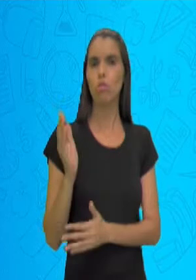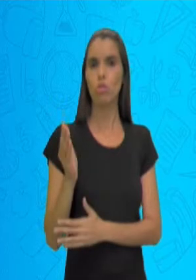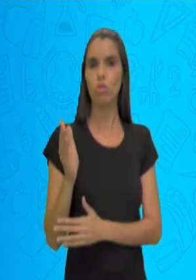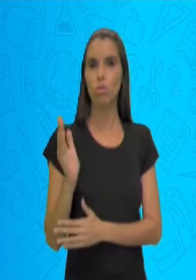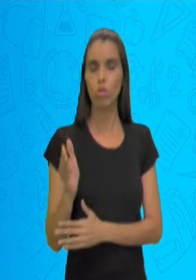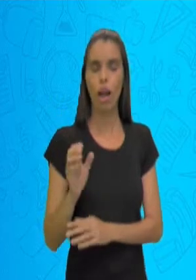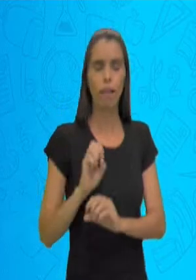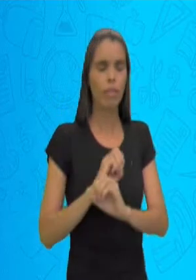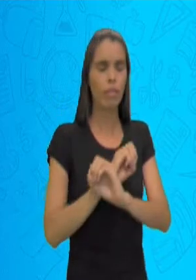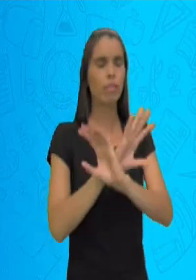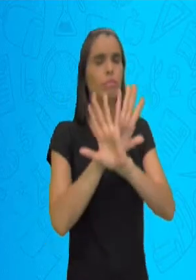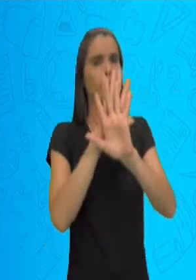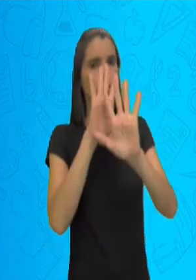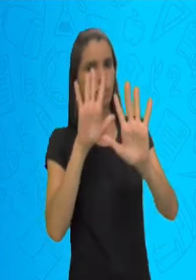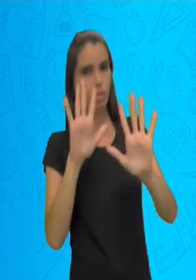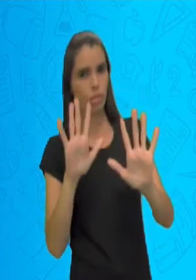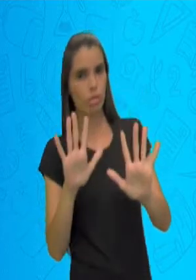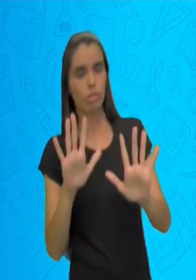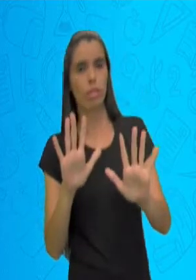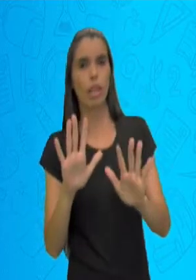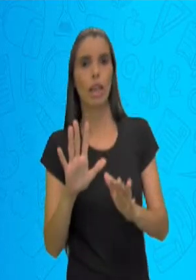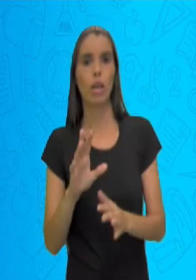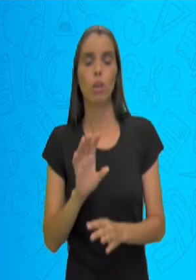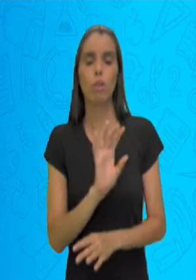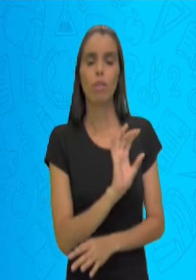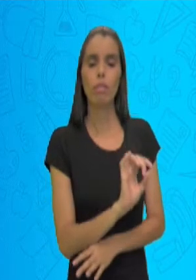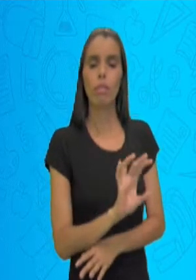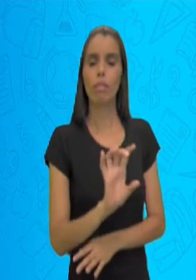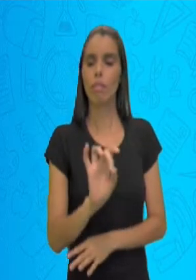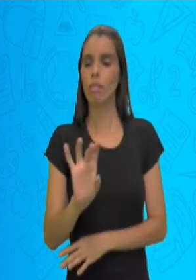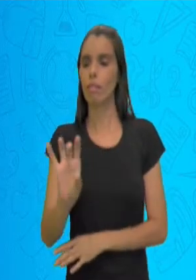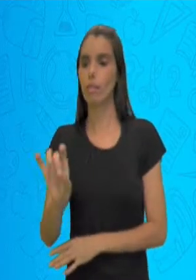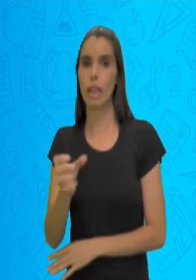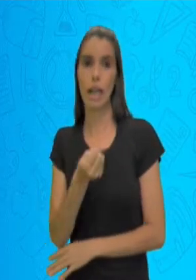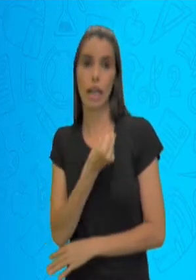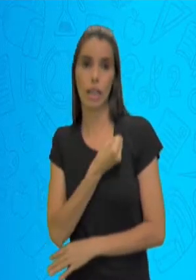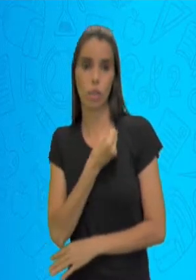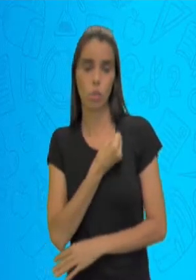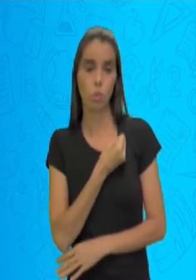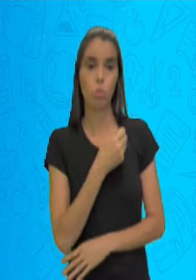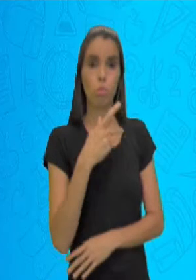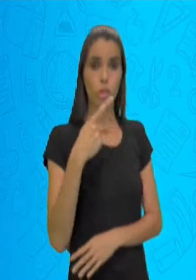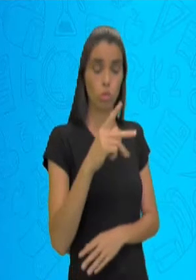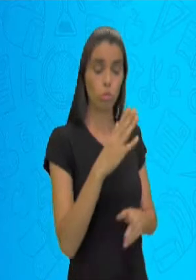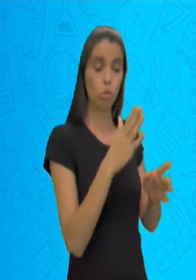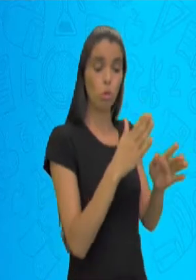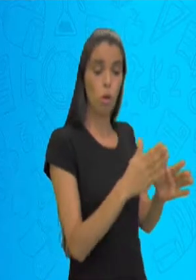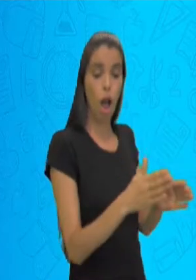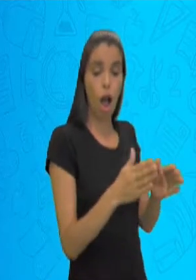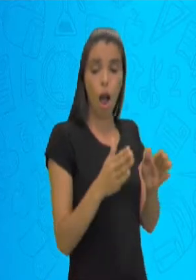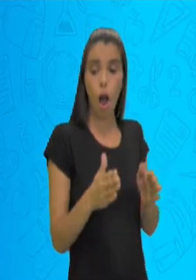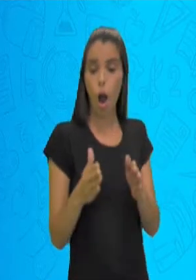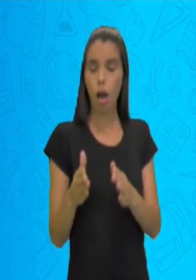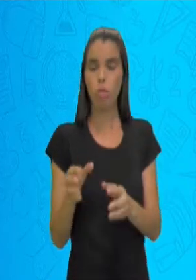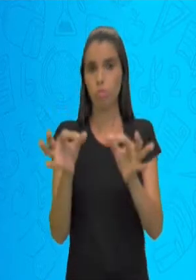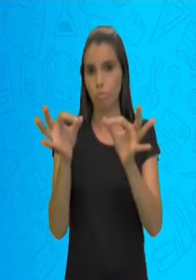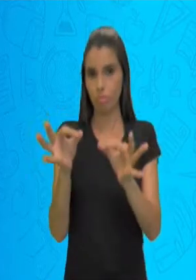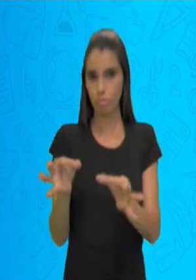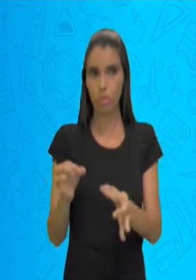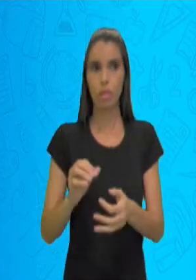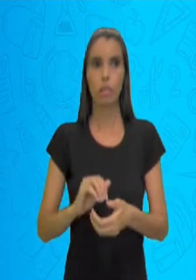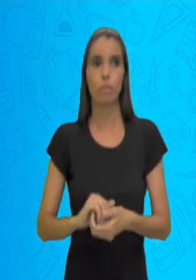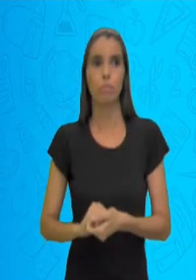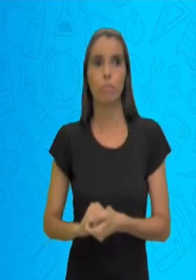entender bem o valor de cada algarismo em cada ordem. Vamos relembrar. A classe de